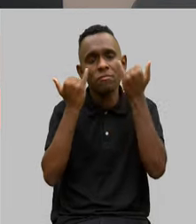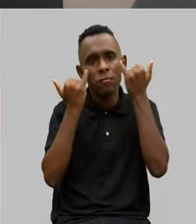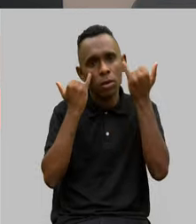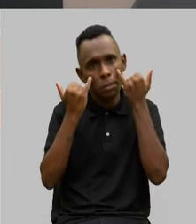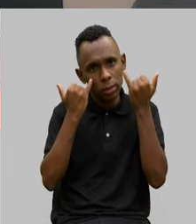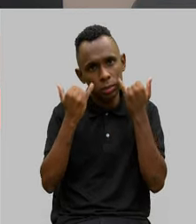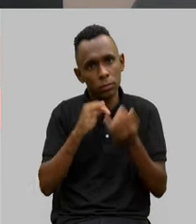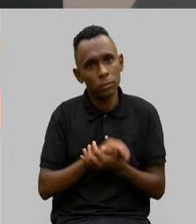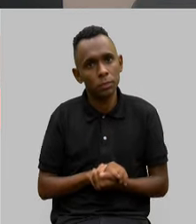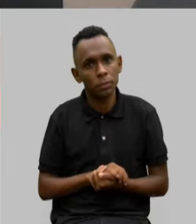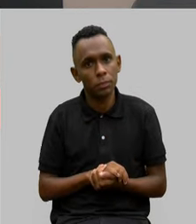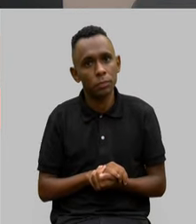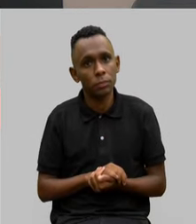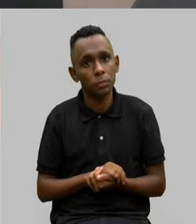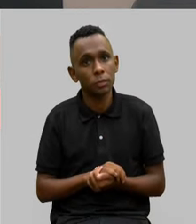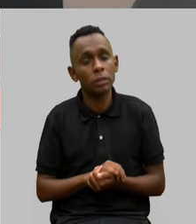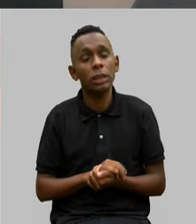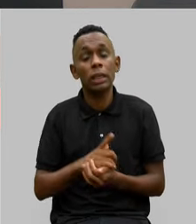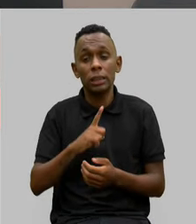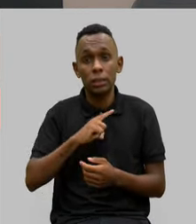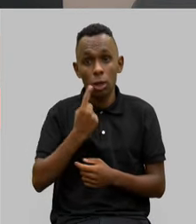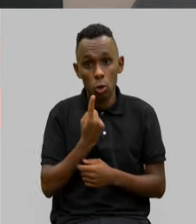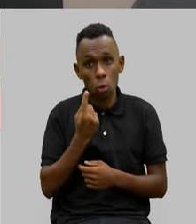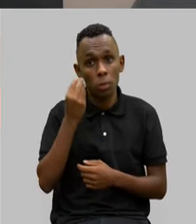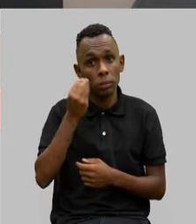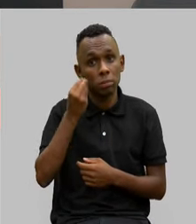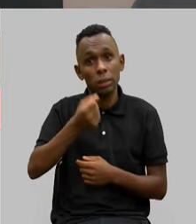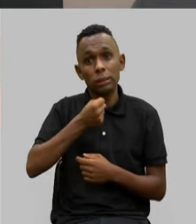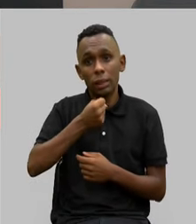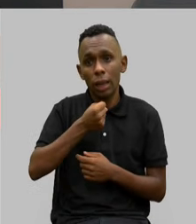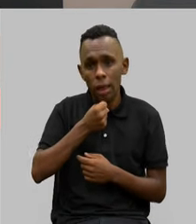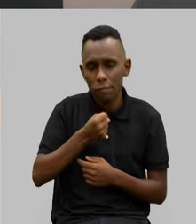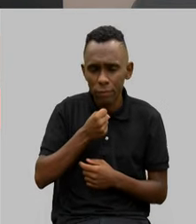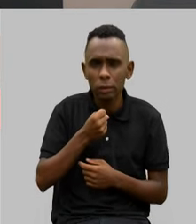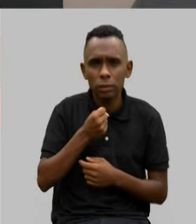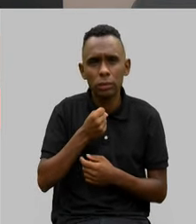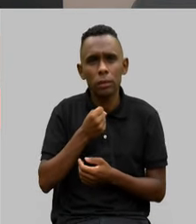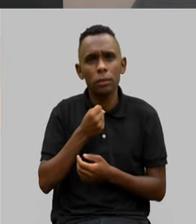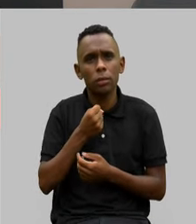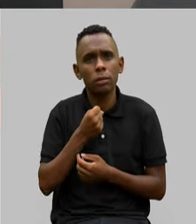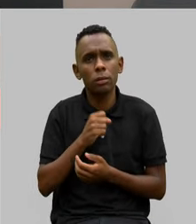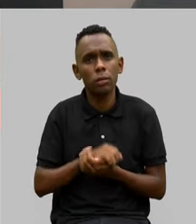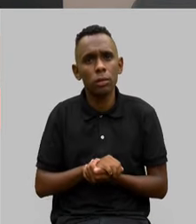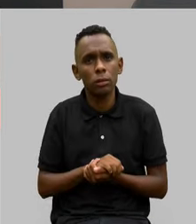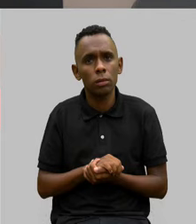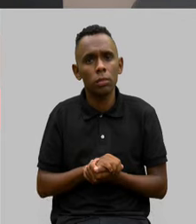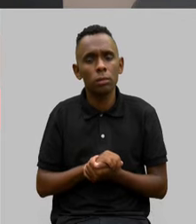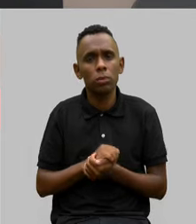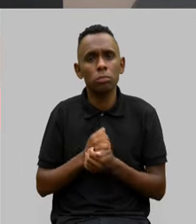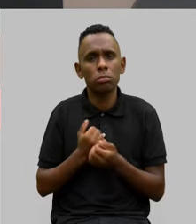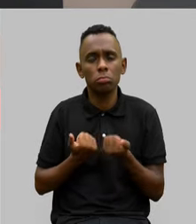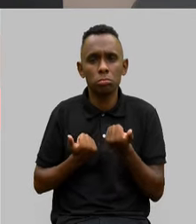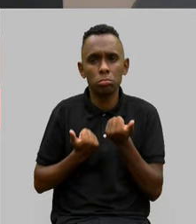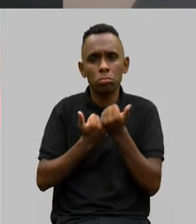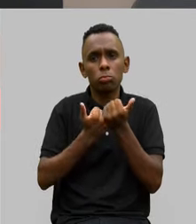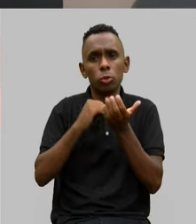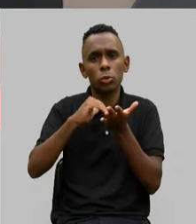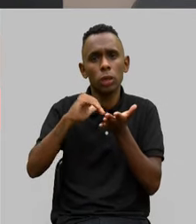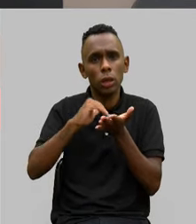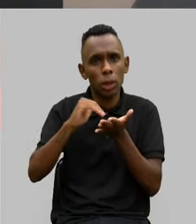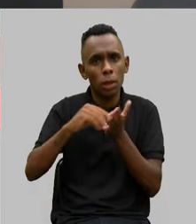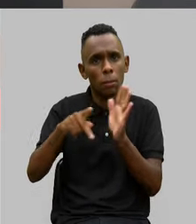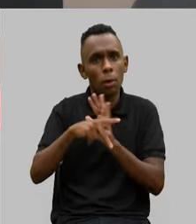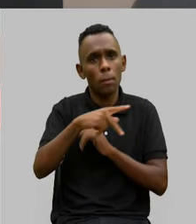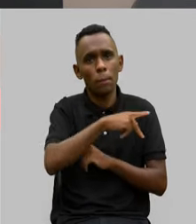informação e tem uma Vista que foi concedida por um um assessor do